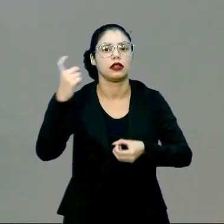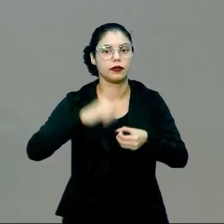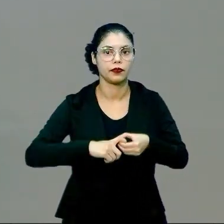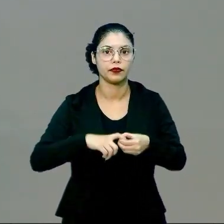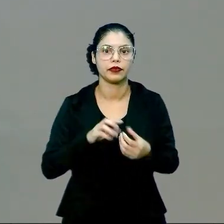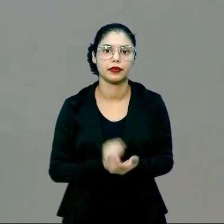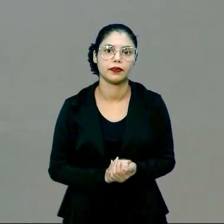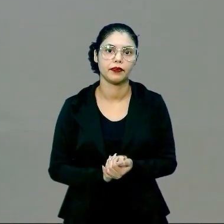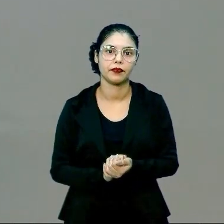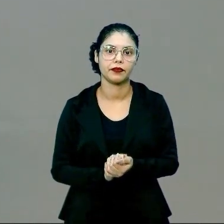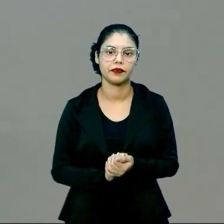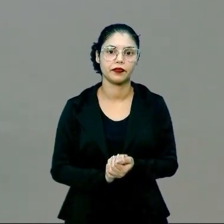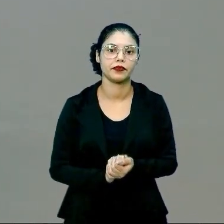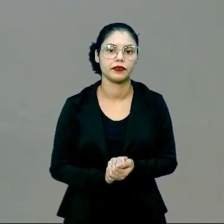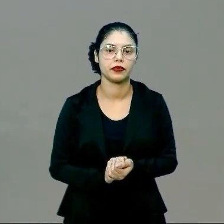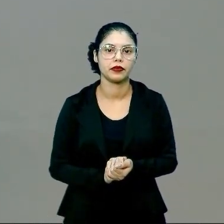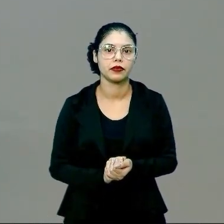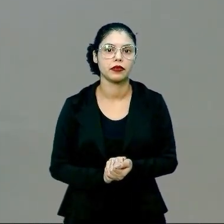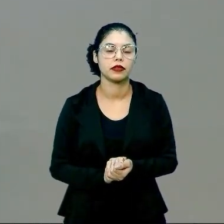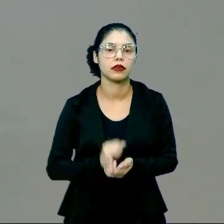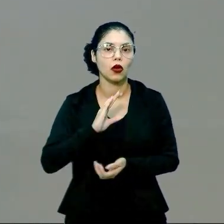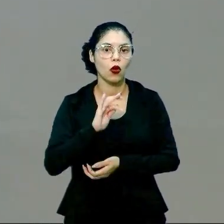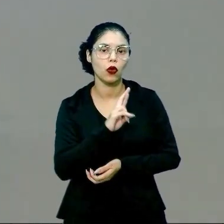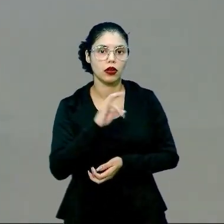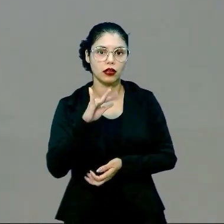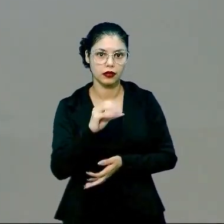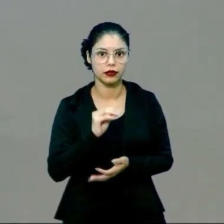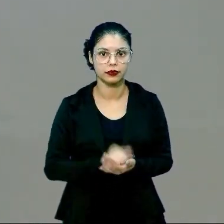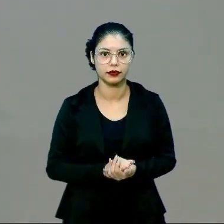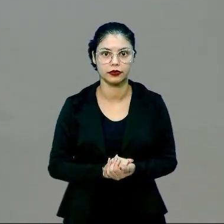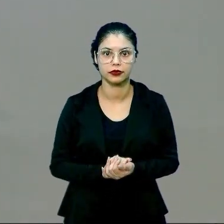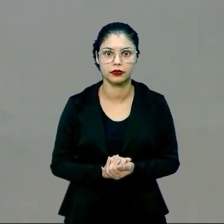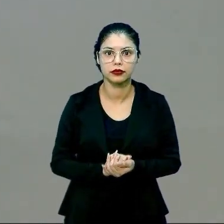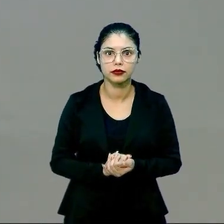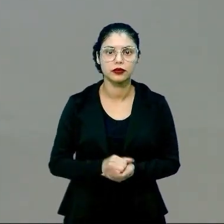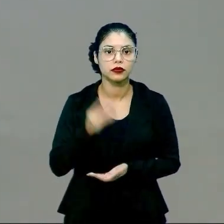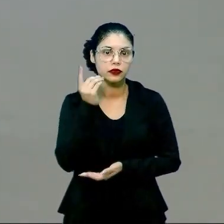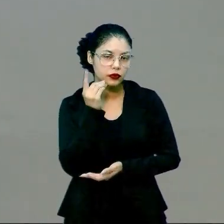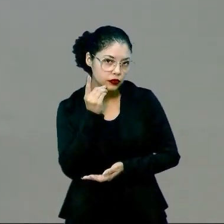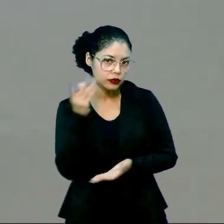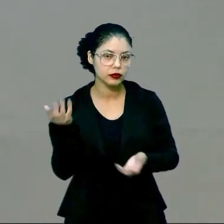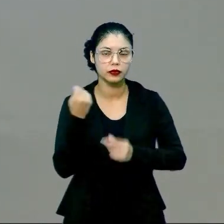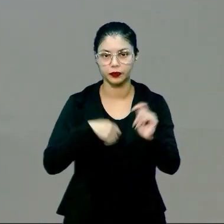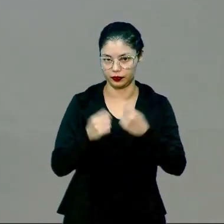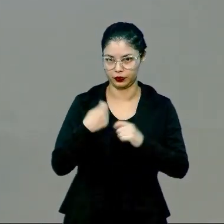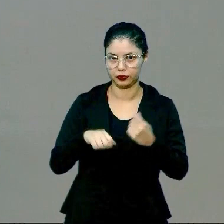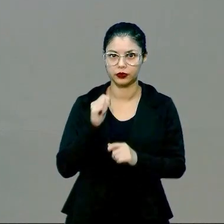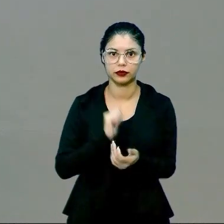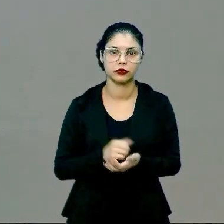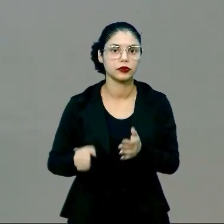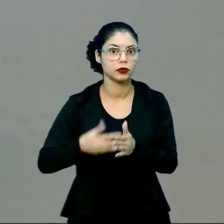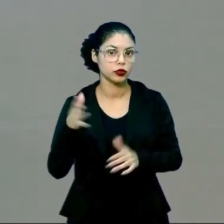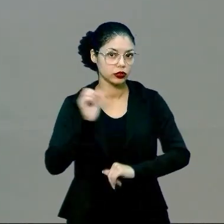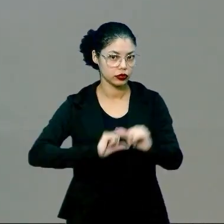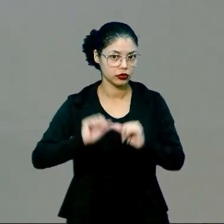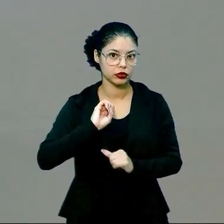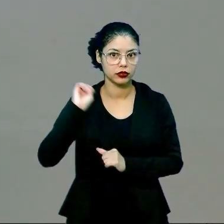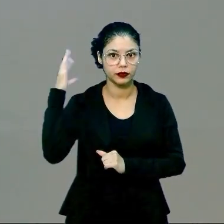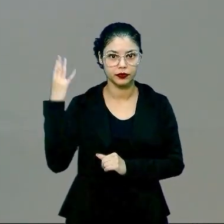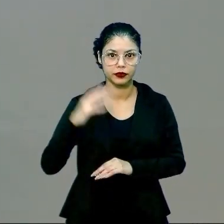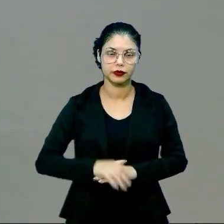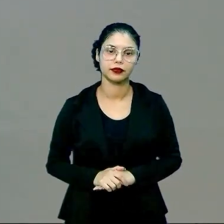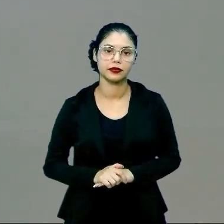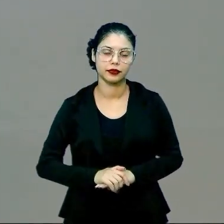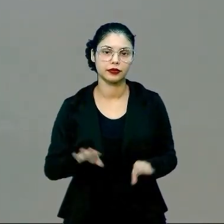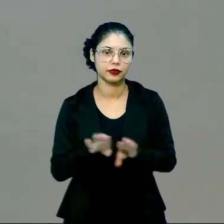volta desse corriqueiro, desse cotidiano econômico, muitas transformações vão